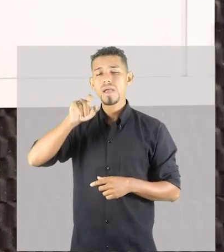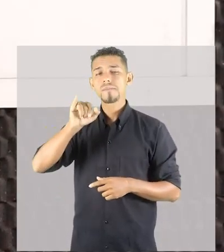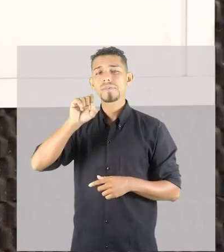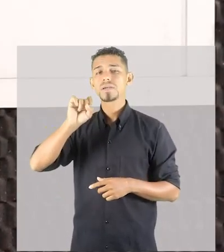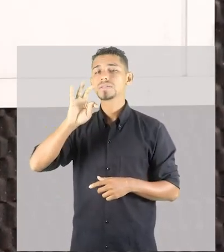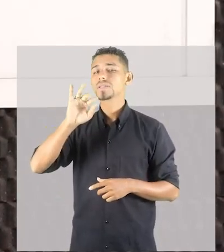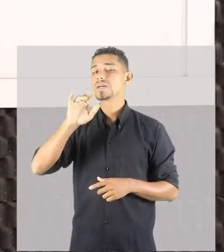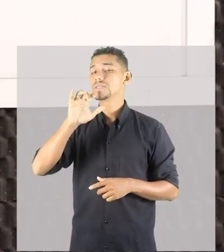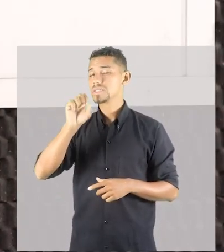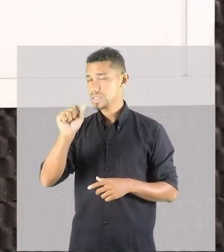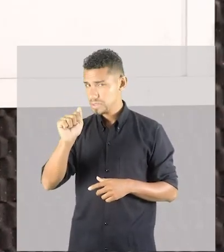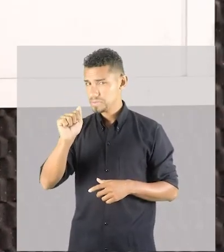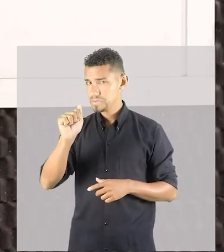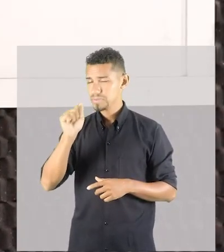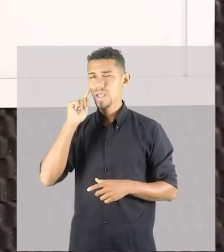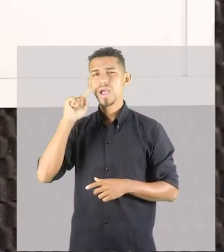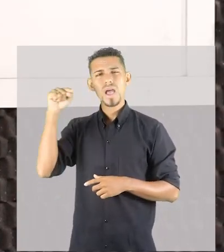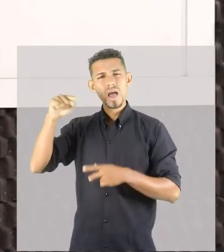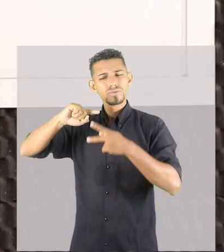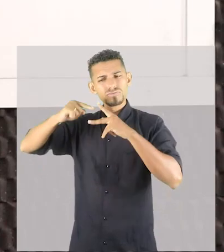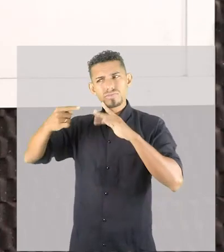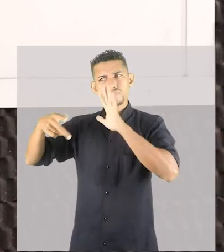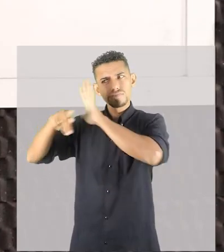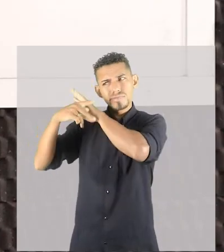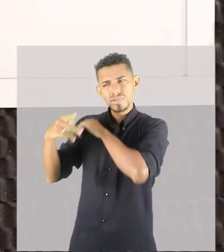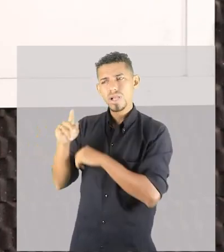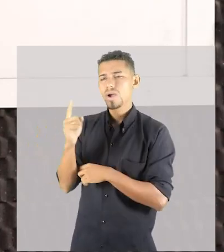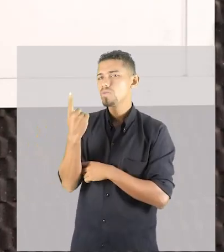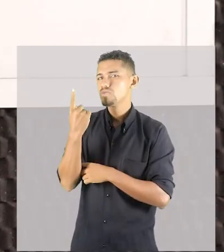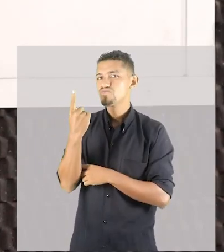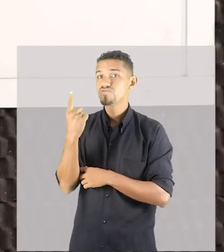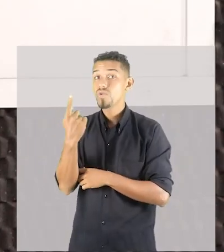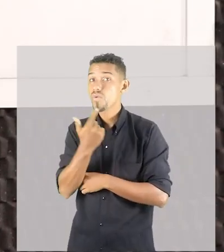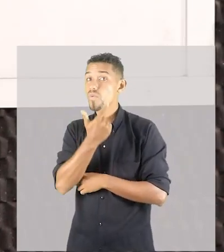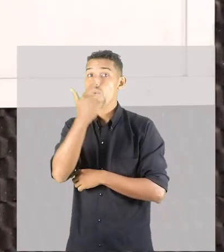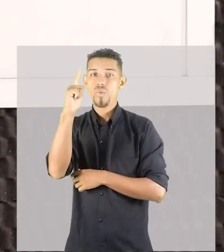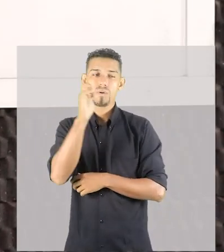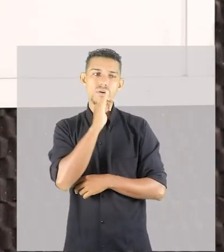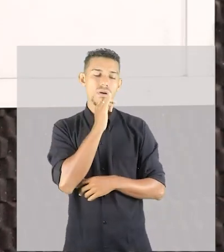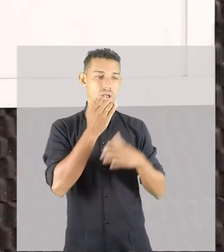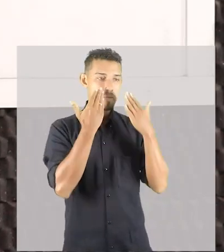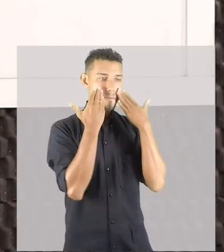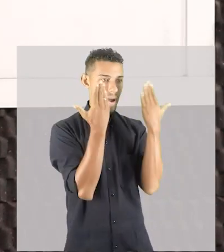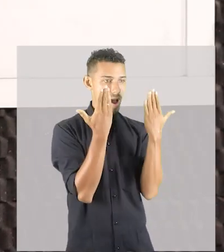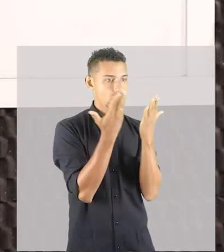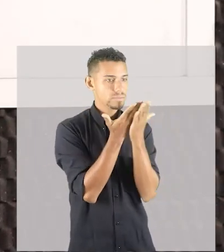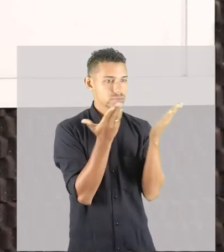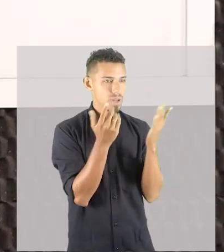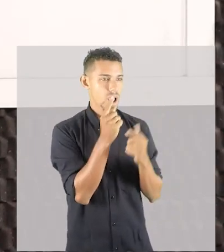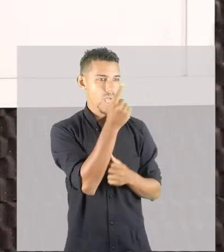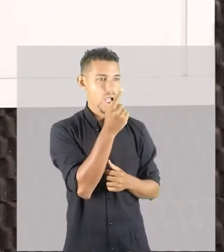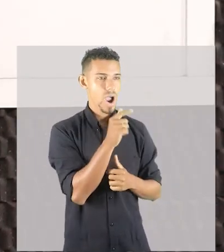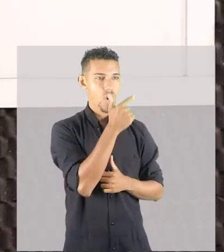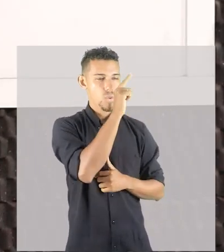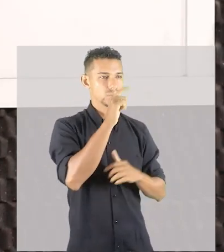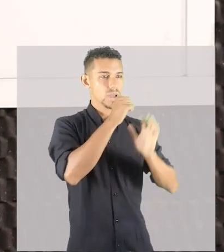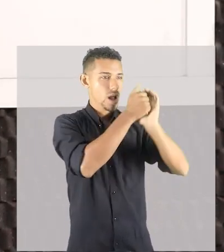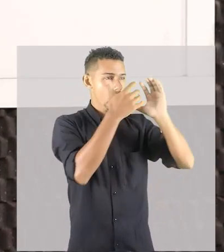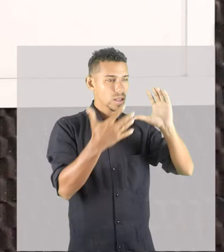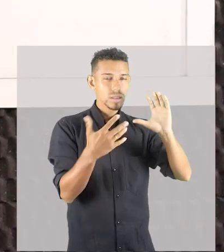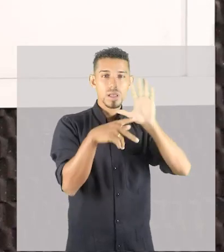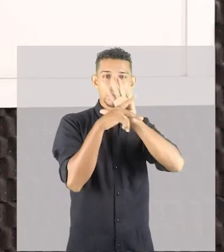gene epistático, que é um gene ali que ele inibe um outro, então quando ele aparece aquela outra